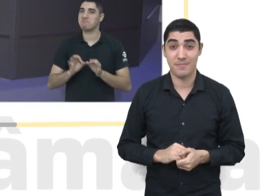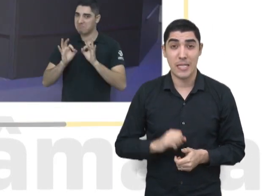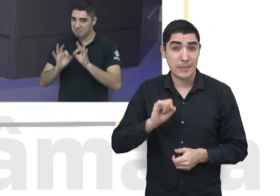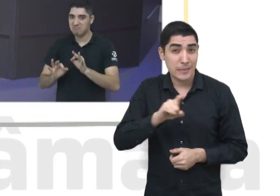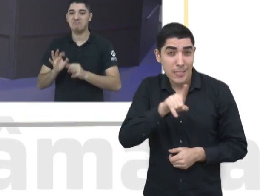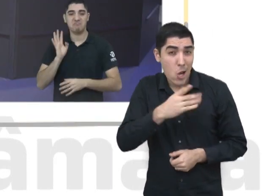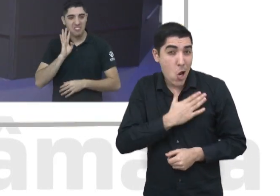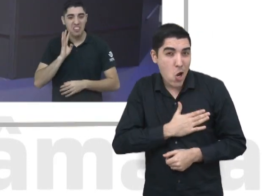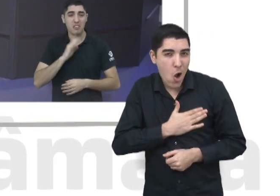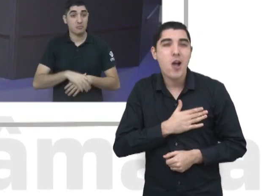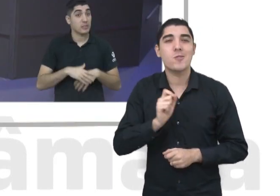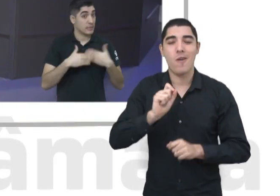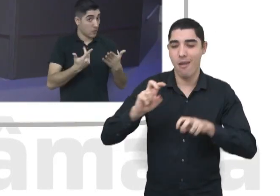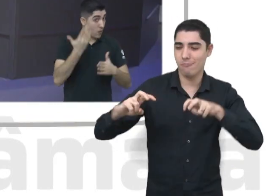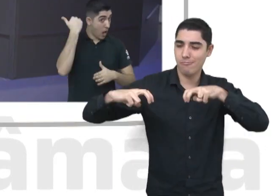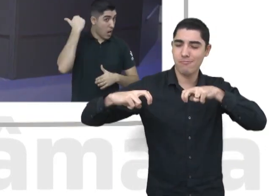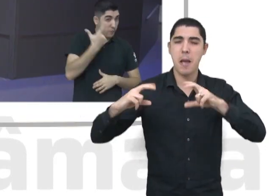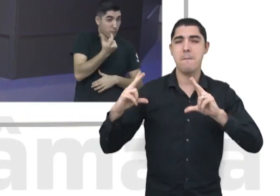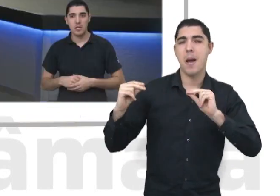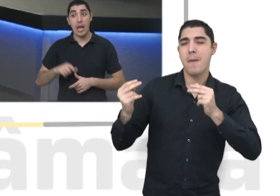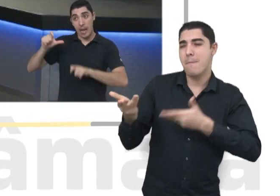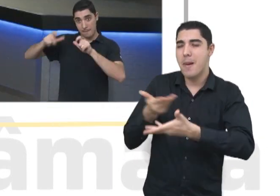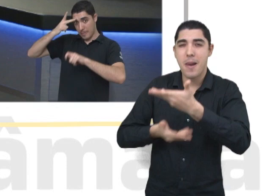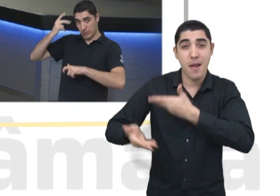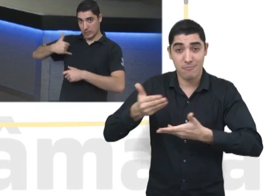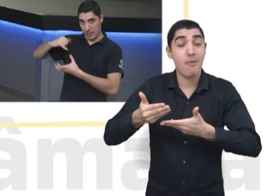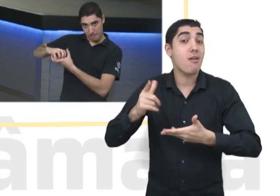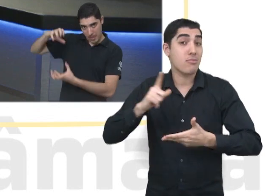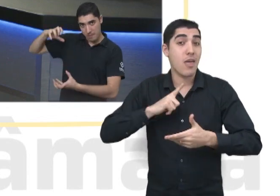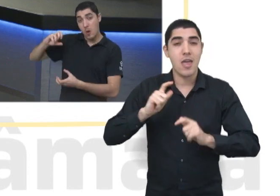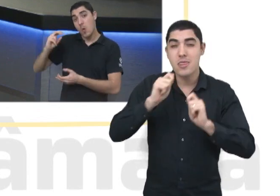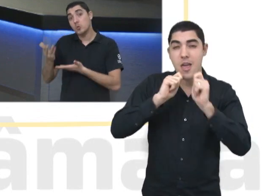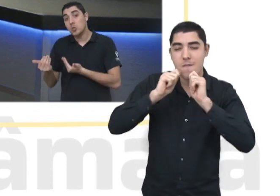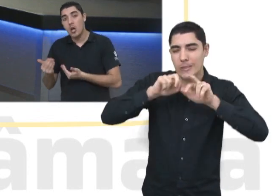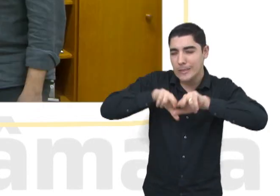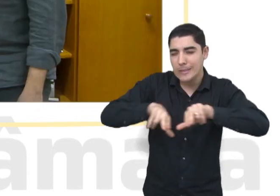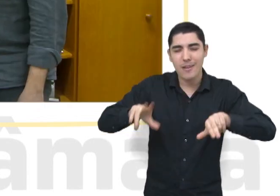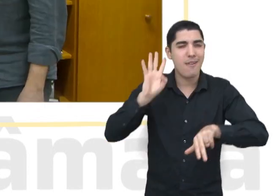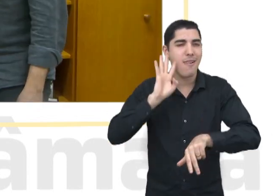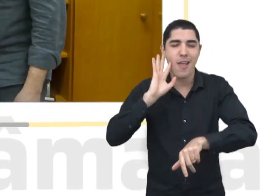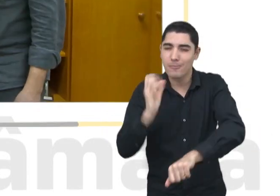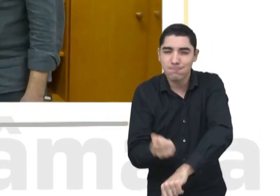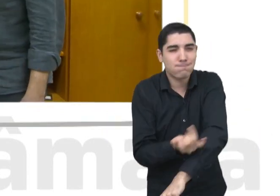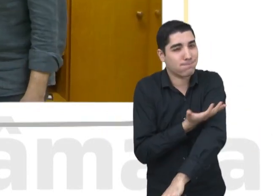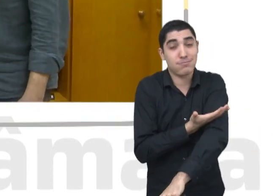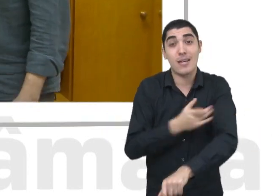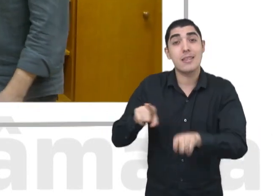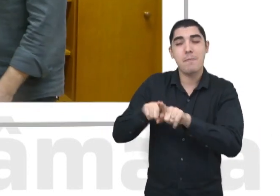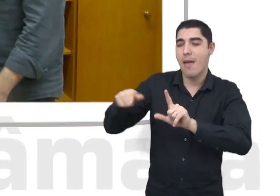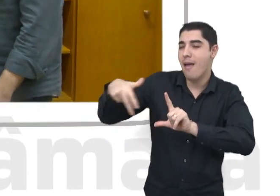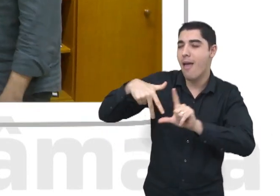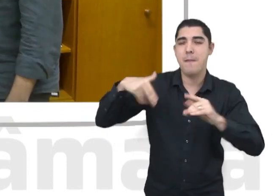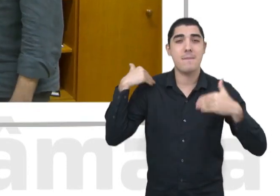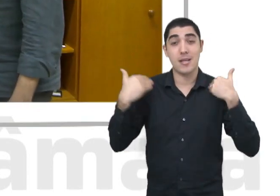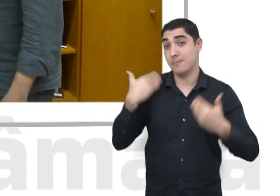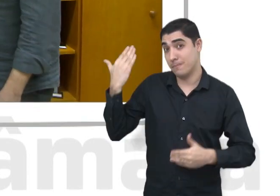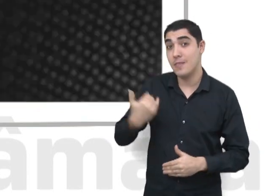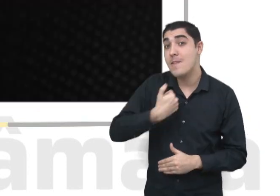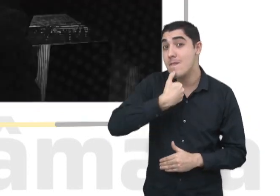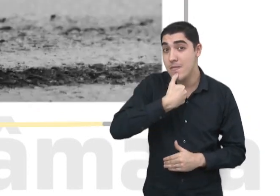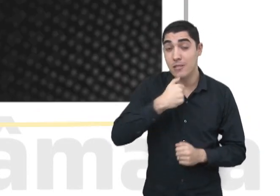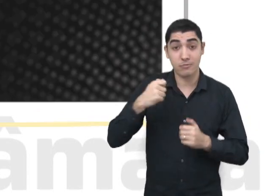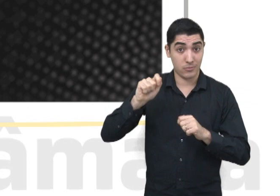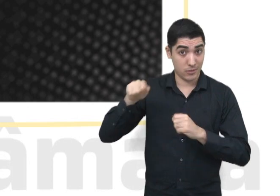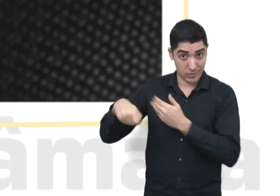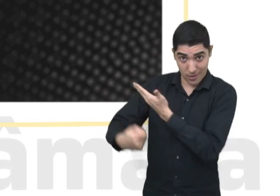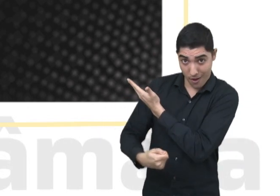E se você gosta de um formato talk show, acompanhe as entrevistas descontraídas e os rolês divertidos do Victor Dantas